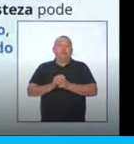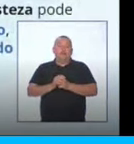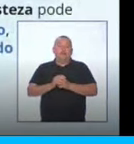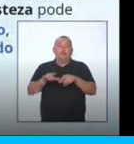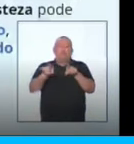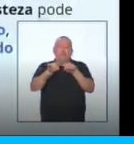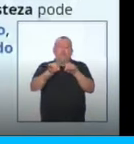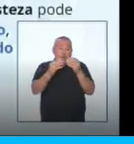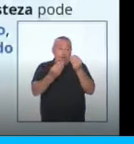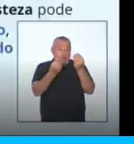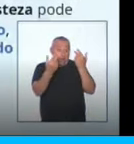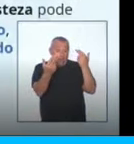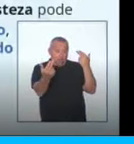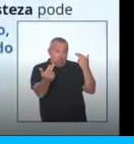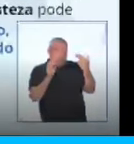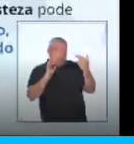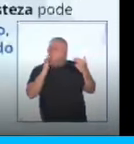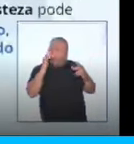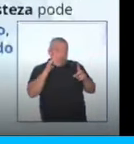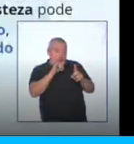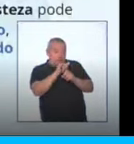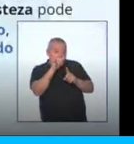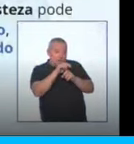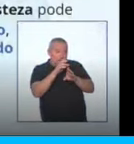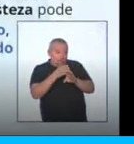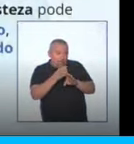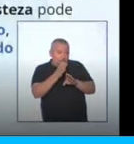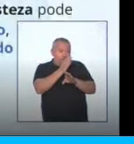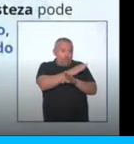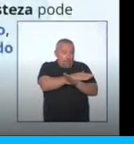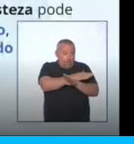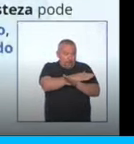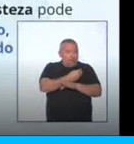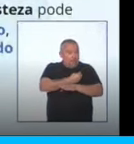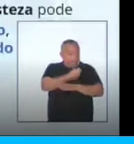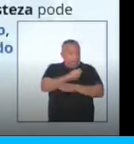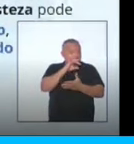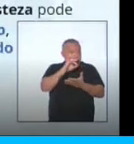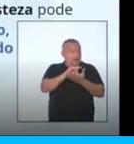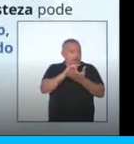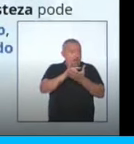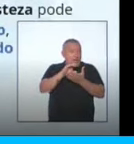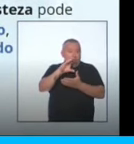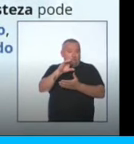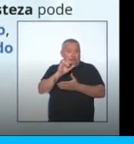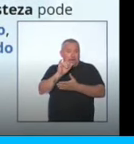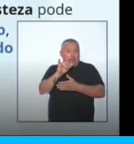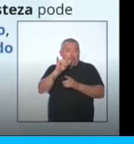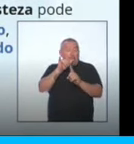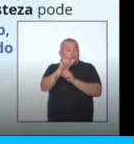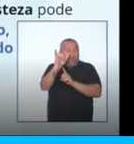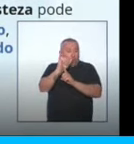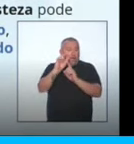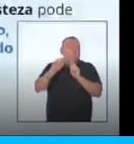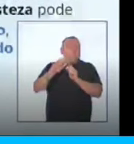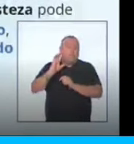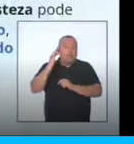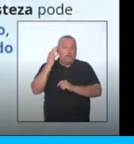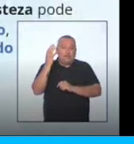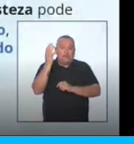Assim como ocorre com o bullying praticado fora do ambiente virtual, o cyberbullying pode ter sérias consequências